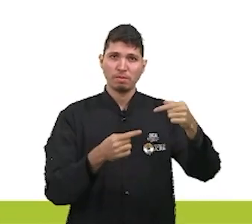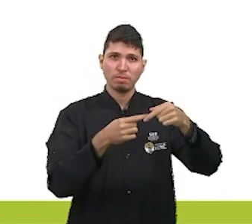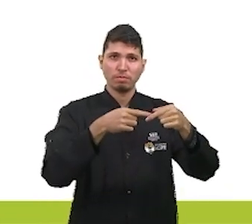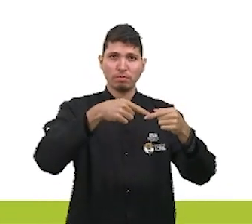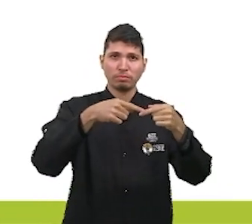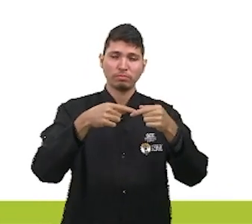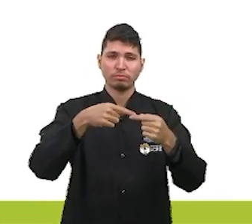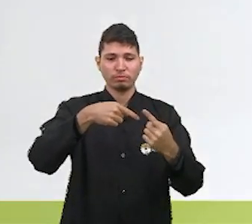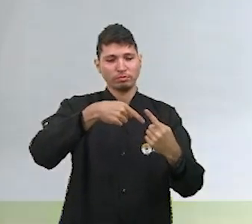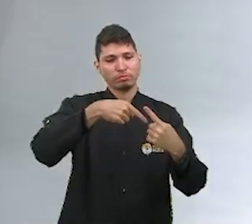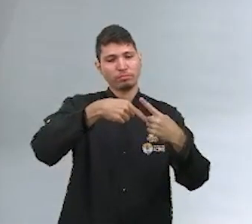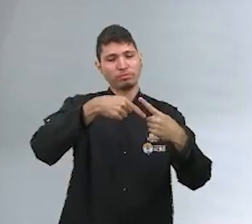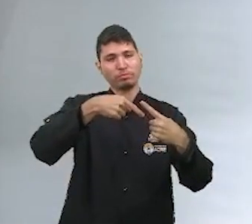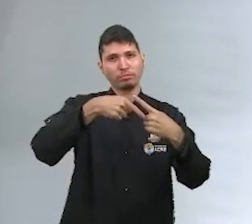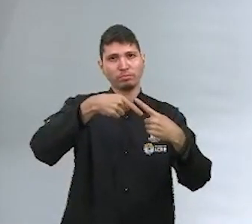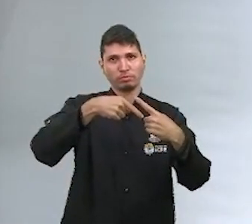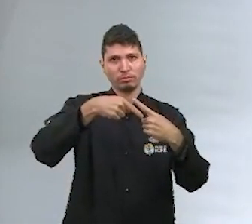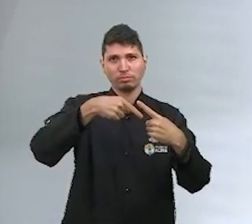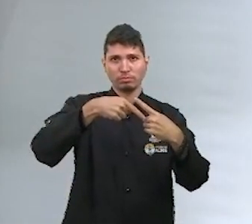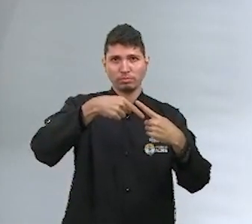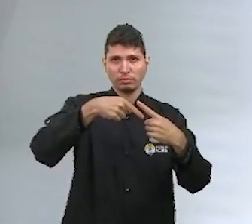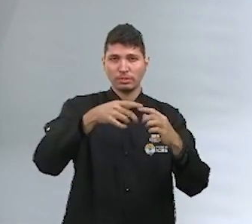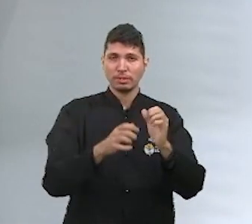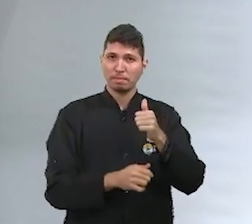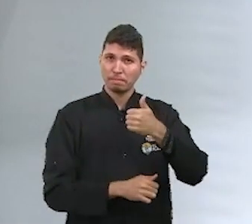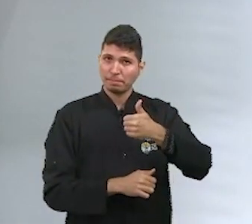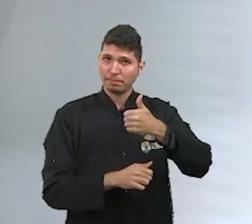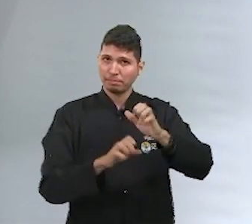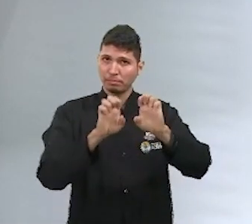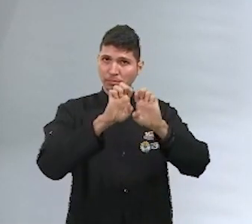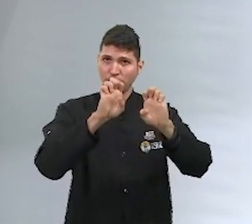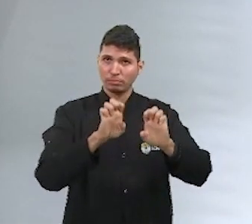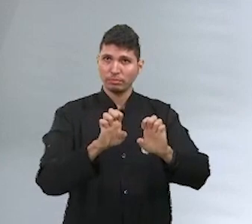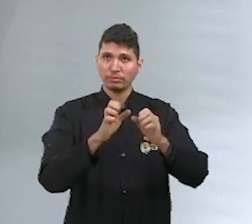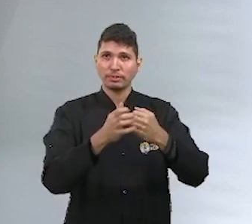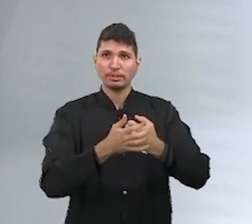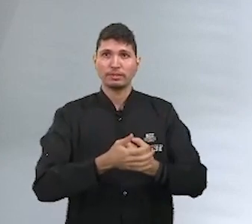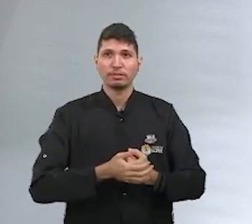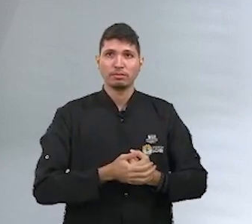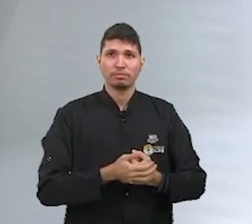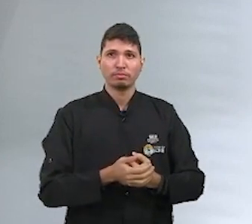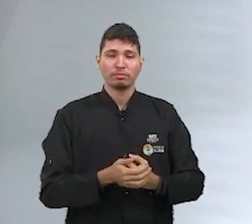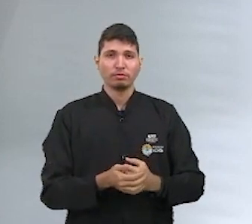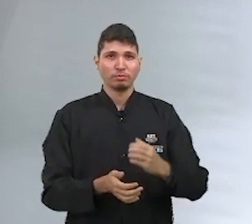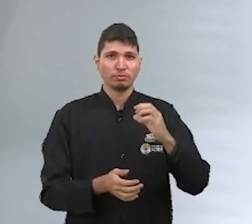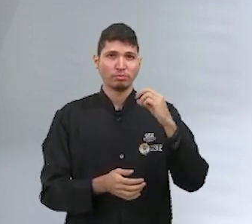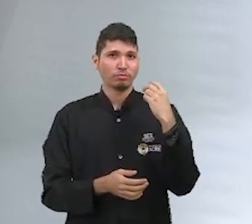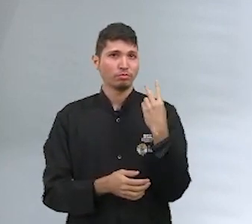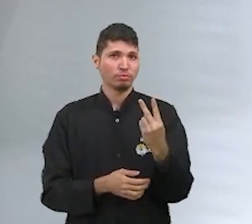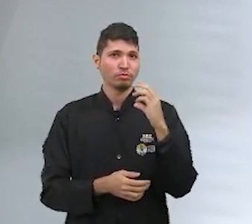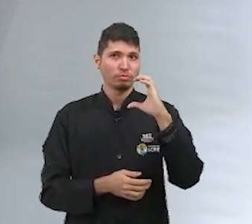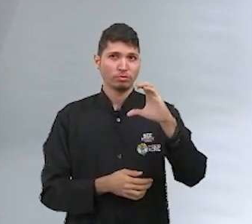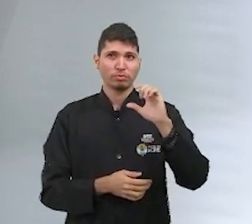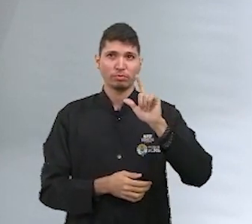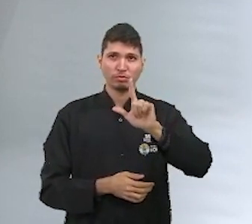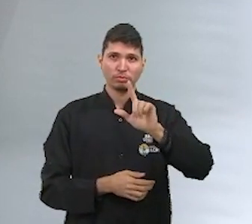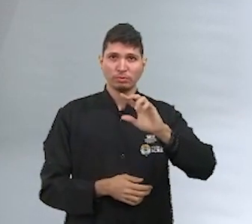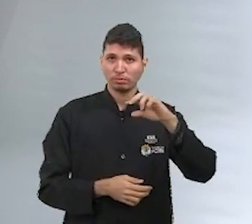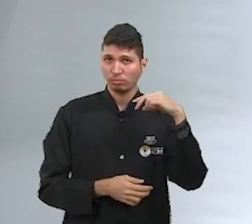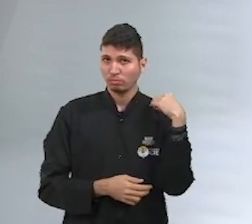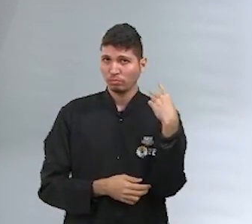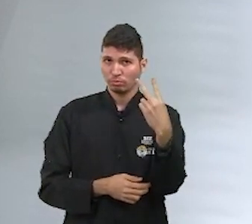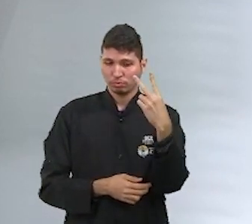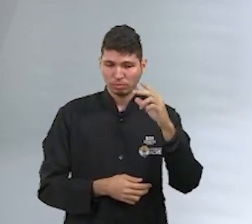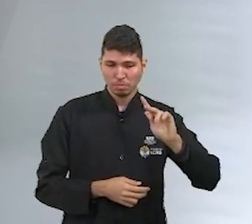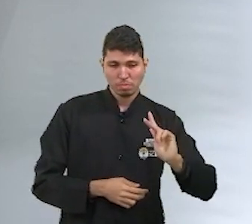dupla, concorda comigo que na primeira estrutura os 2 cloros ficariam na parte de cima e os 2 hidrogênios ficariam